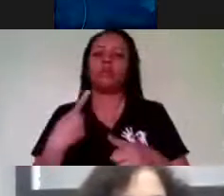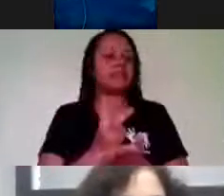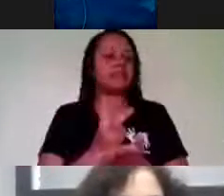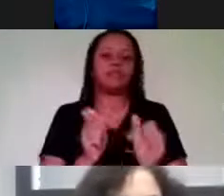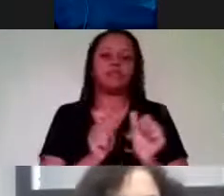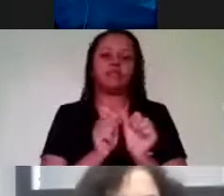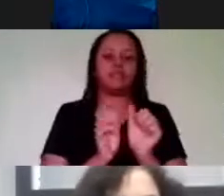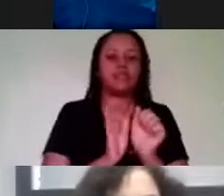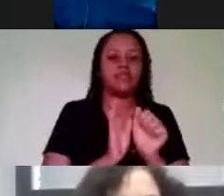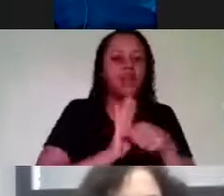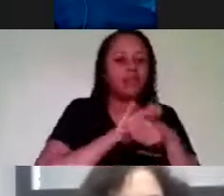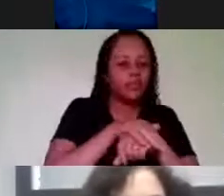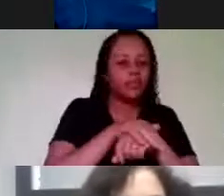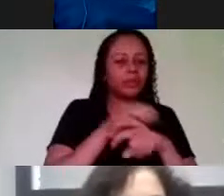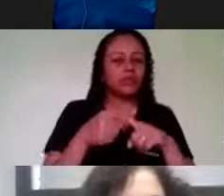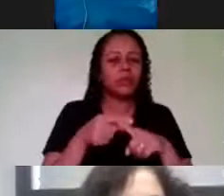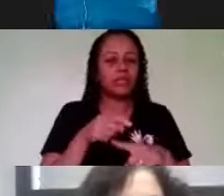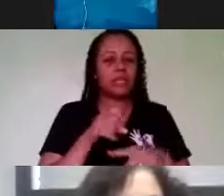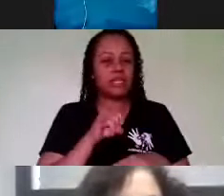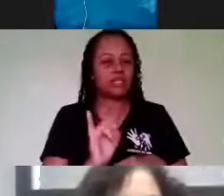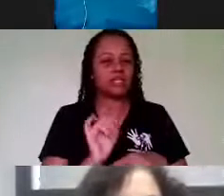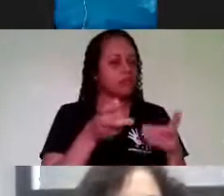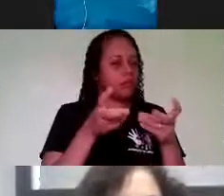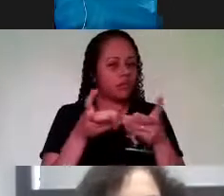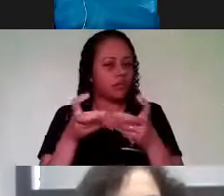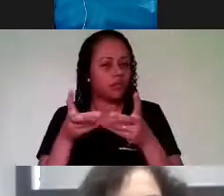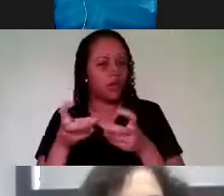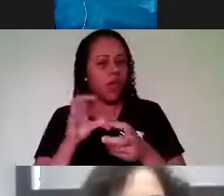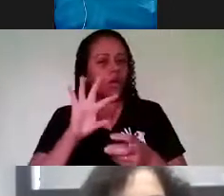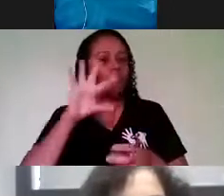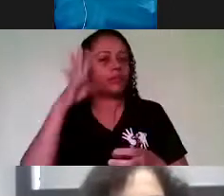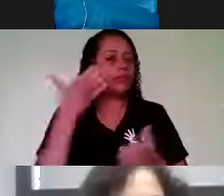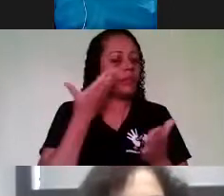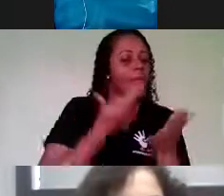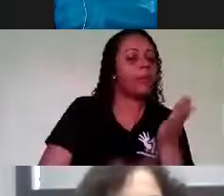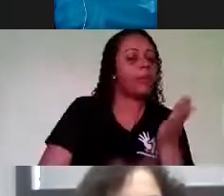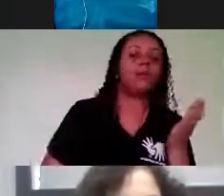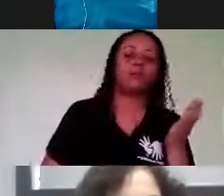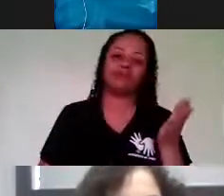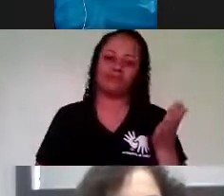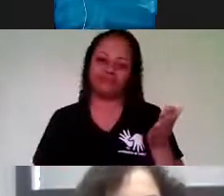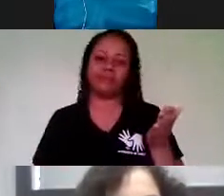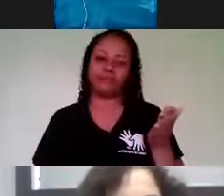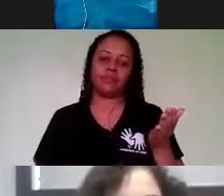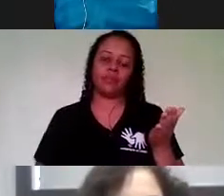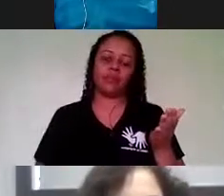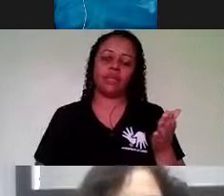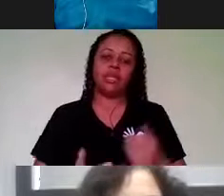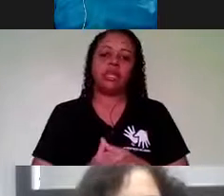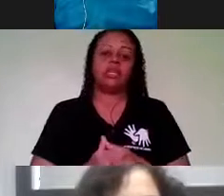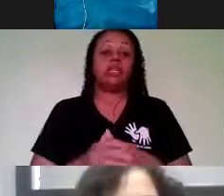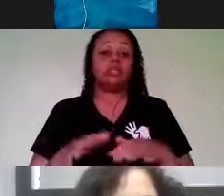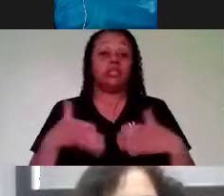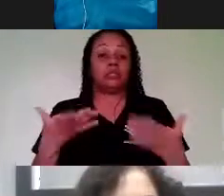alarde, e se a gente não percebe, a coisa passa, né? A boiada passa, né? Então,